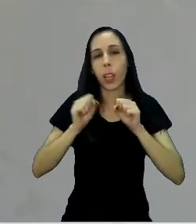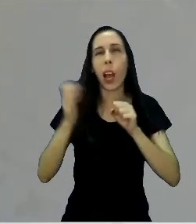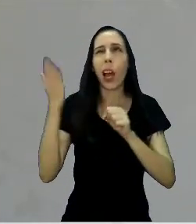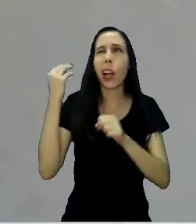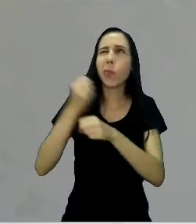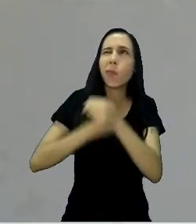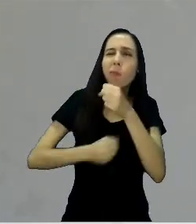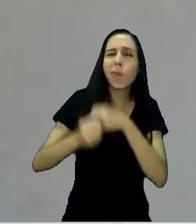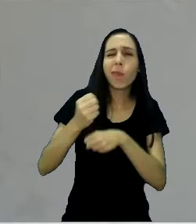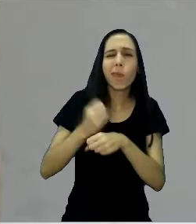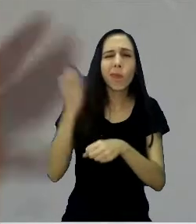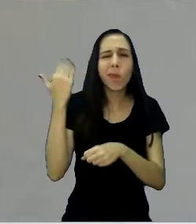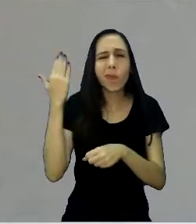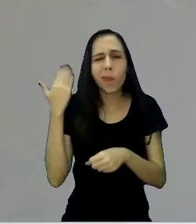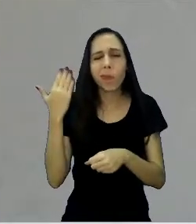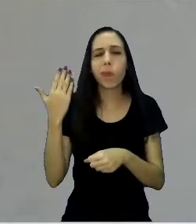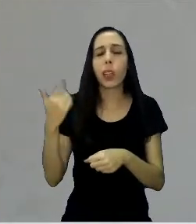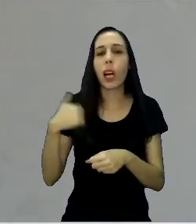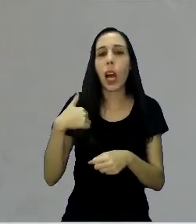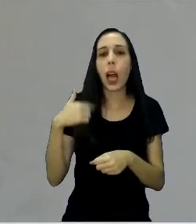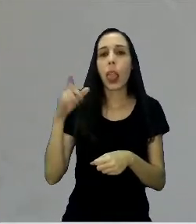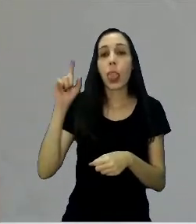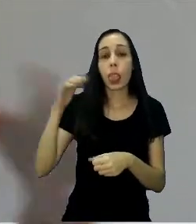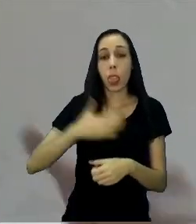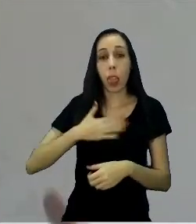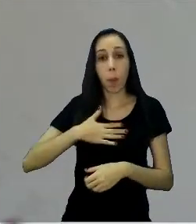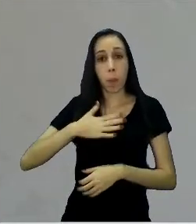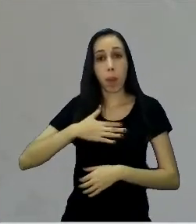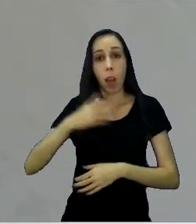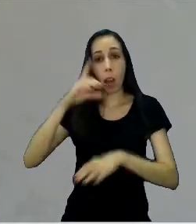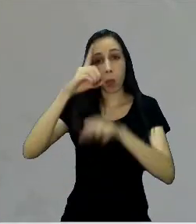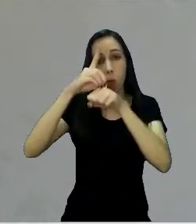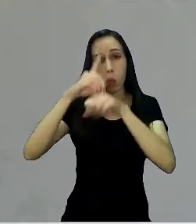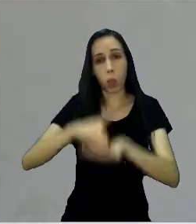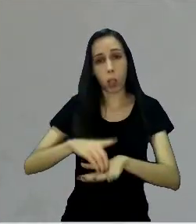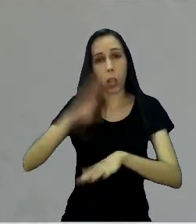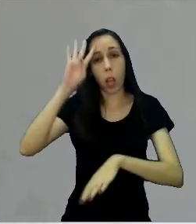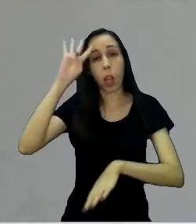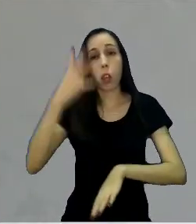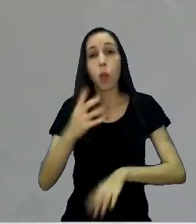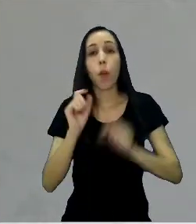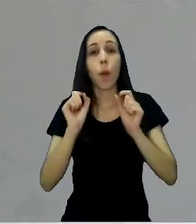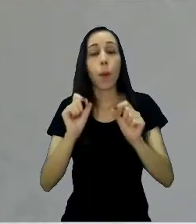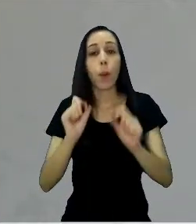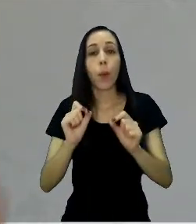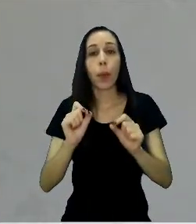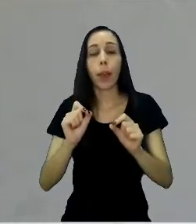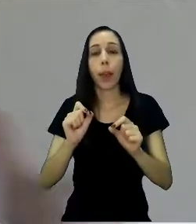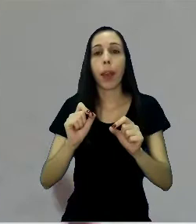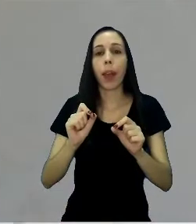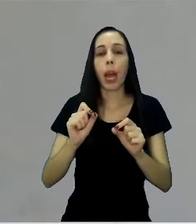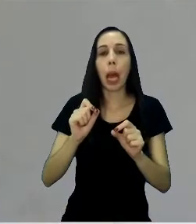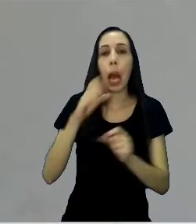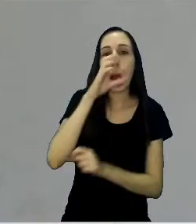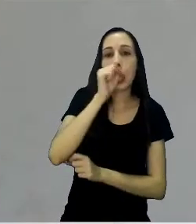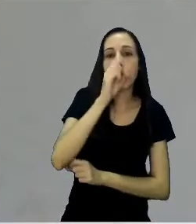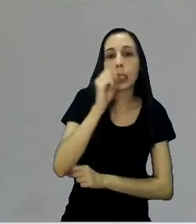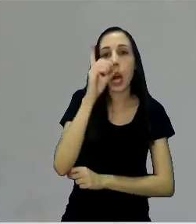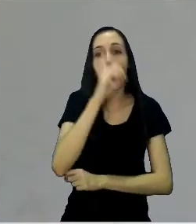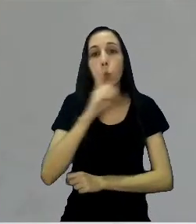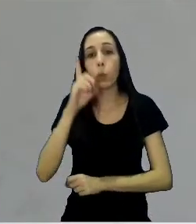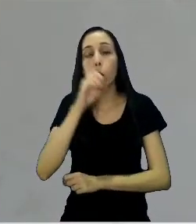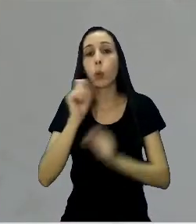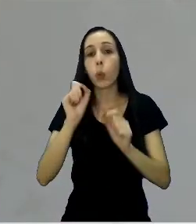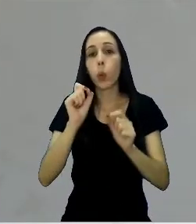testemunhei. Há alguns anos atrás, nós resolvemos na nossa diocese fazer um fim de